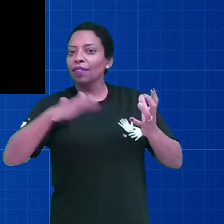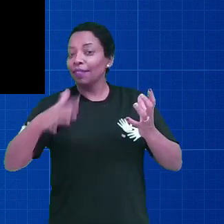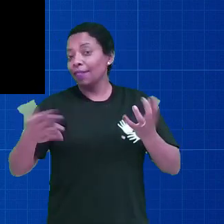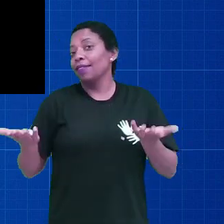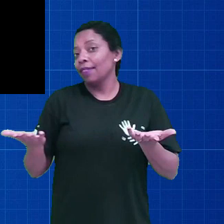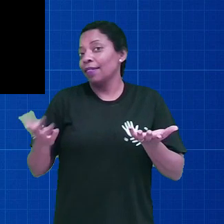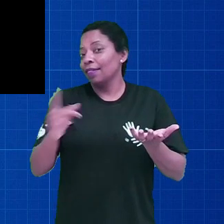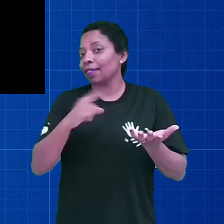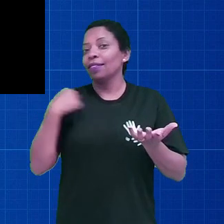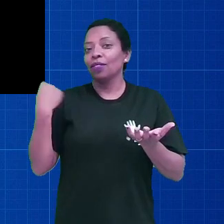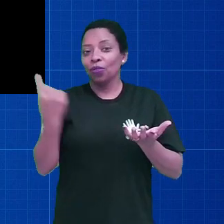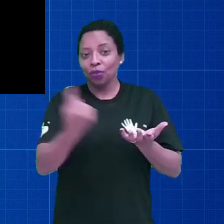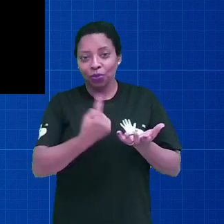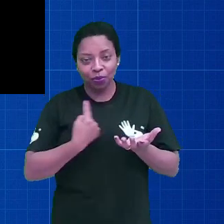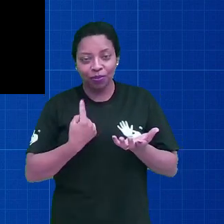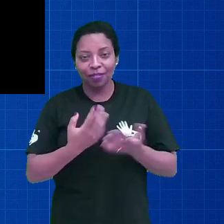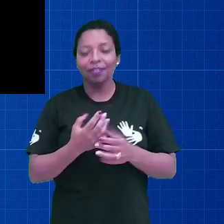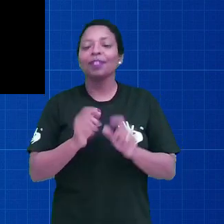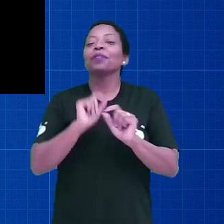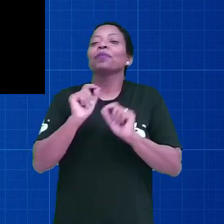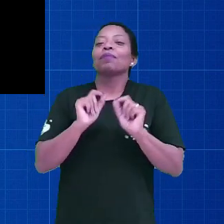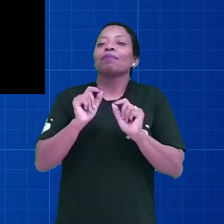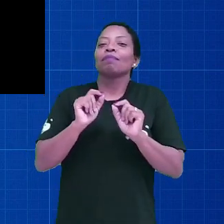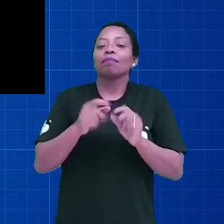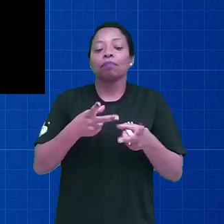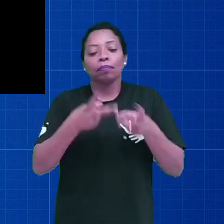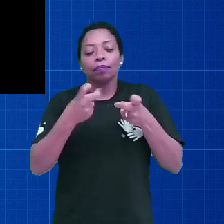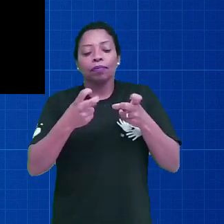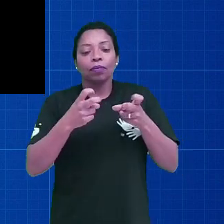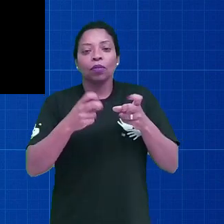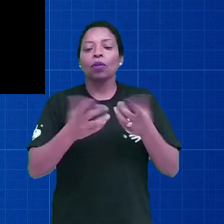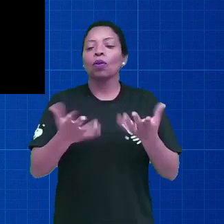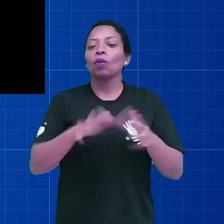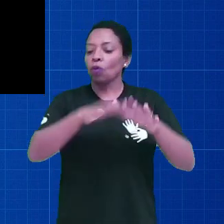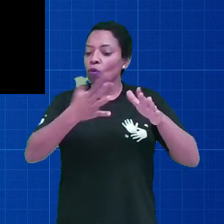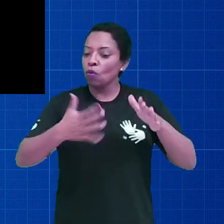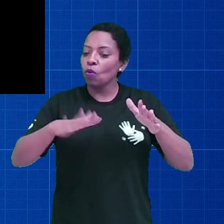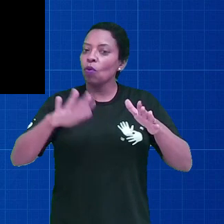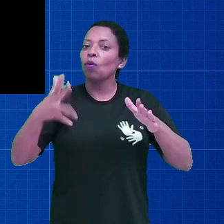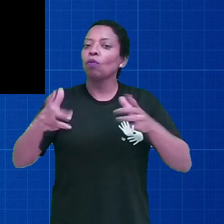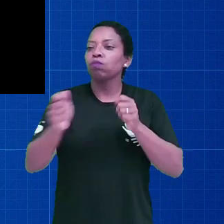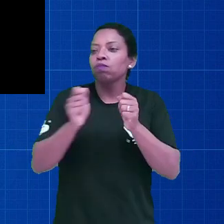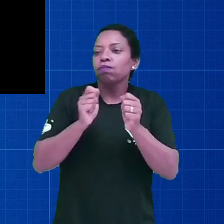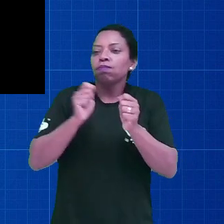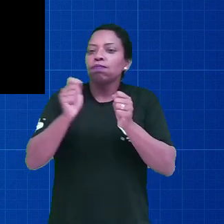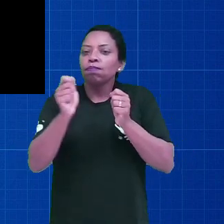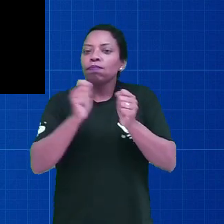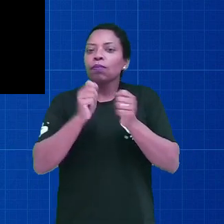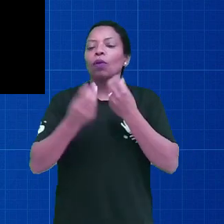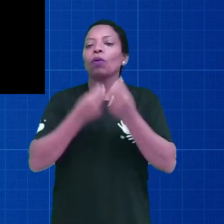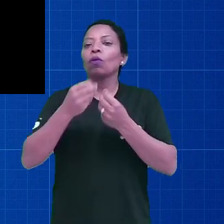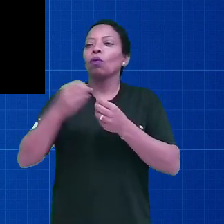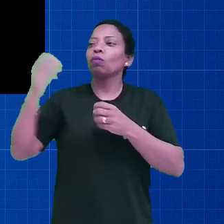temos que grande parte ali, o oceano é que vai dar esse direcionamento de aquecimento ou